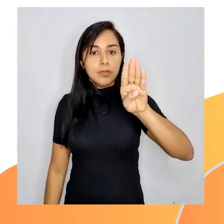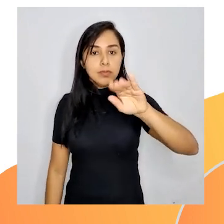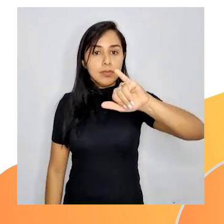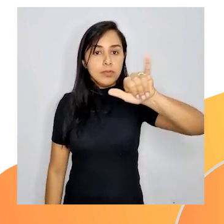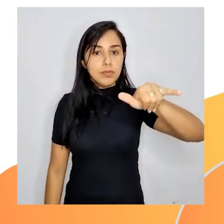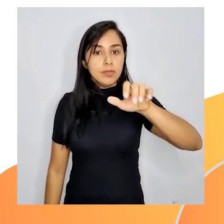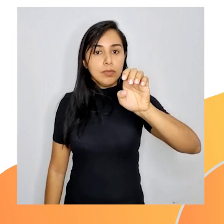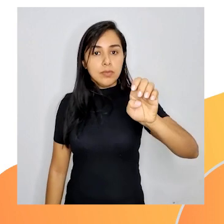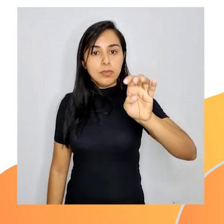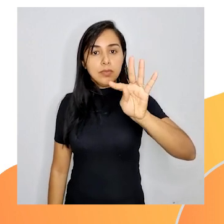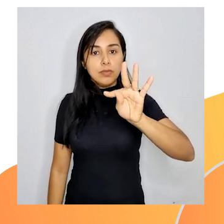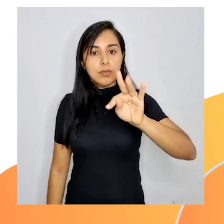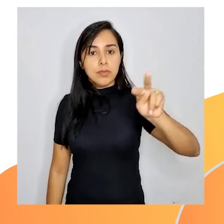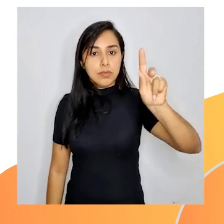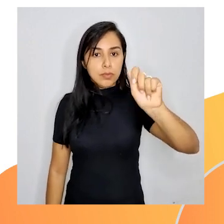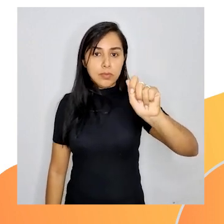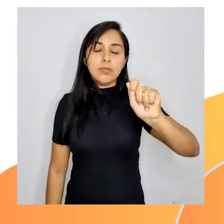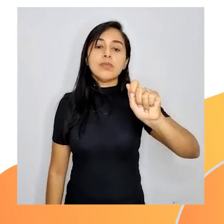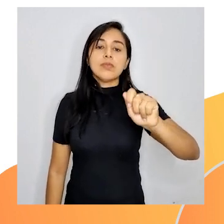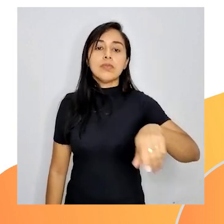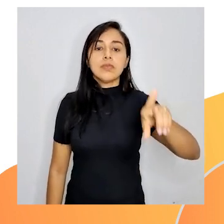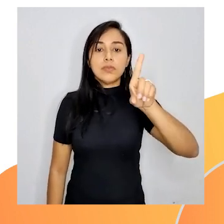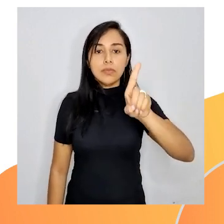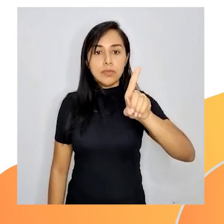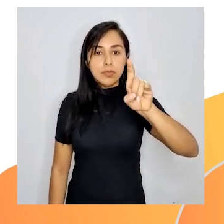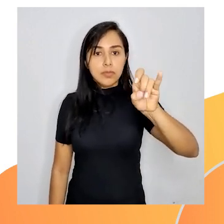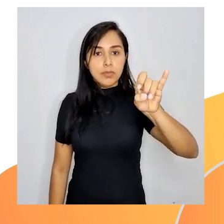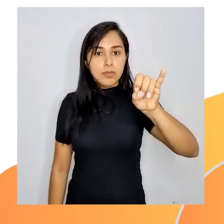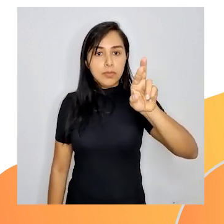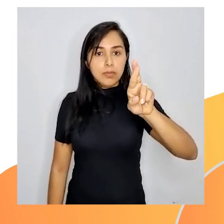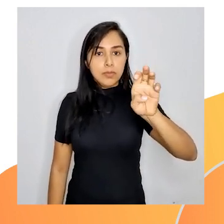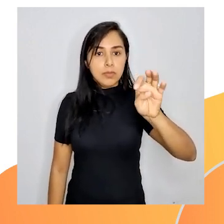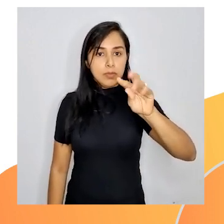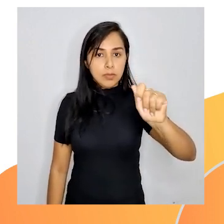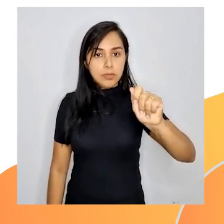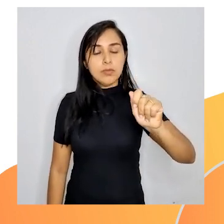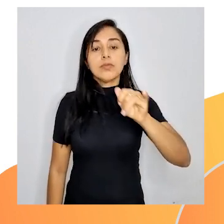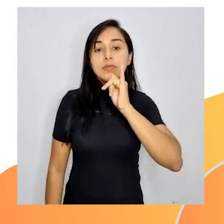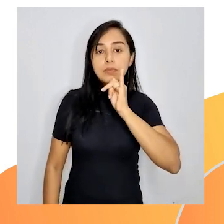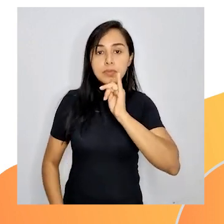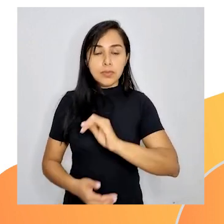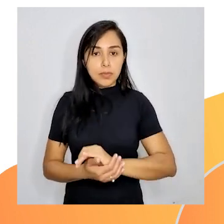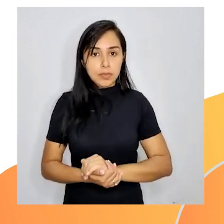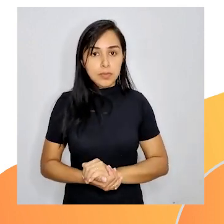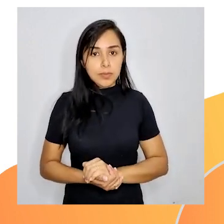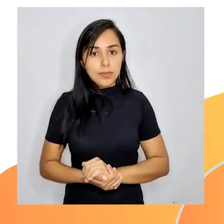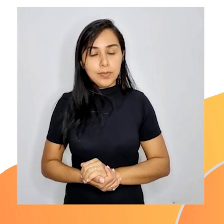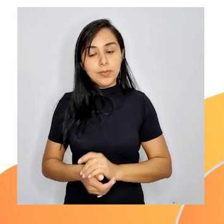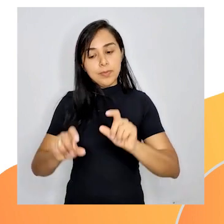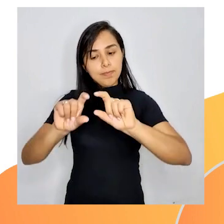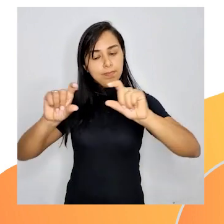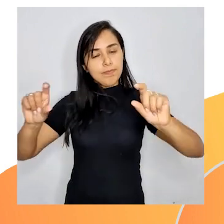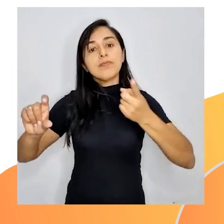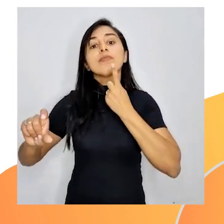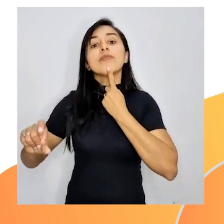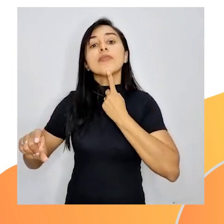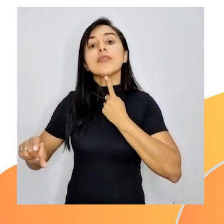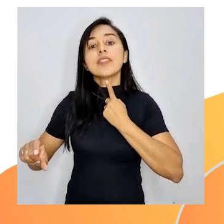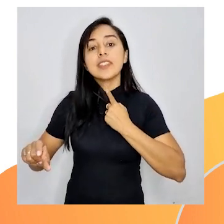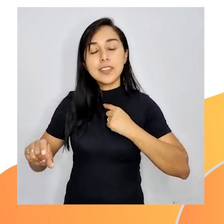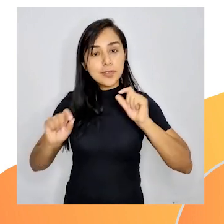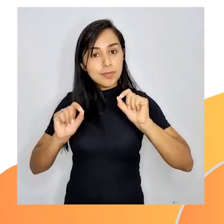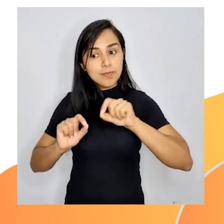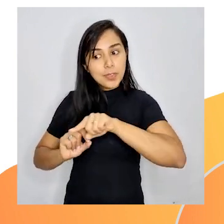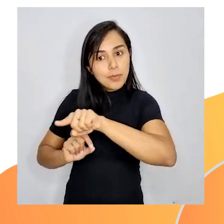como objeto direto da oração principal. Vejamos aqui o exemplo. Desejo que